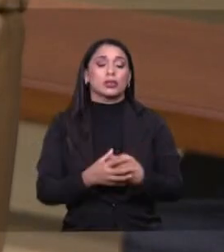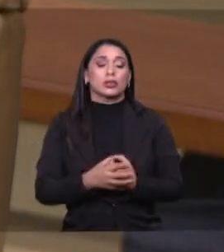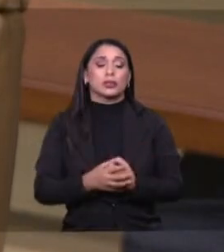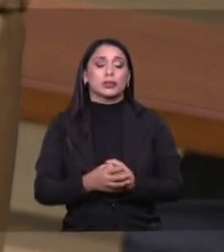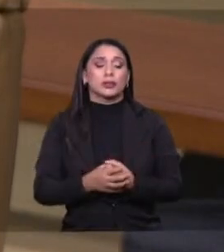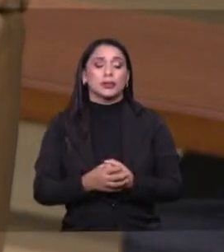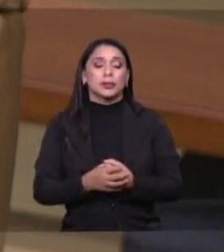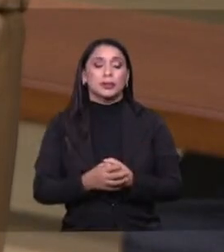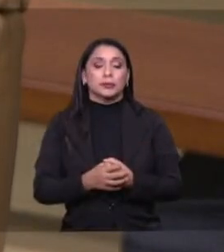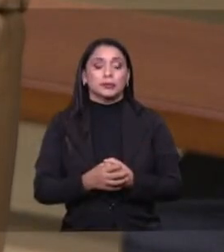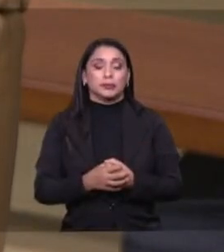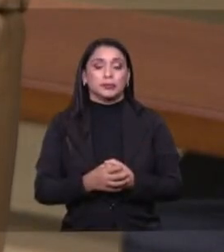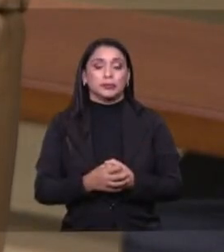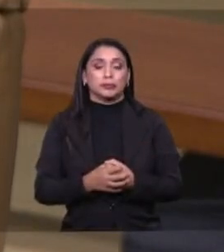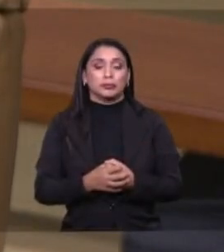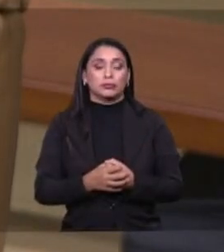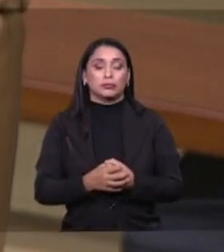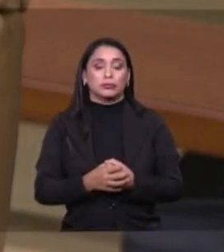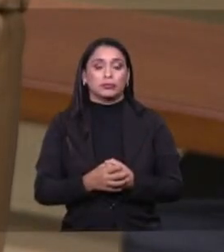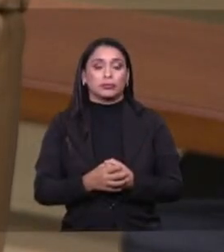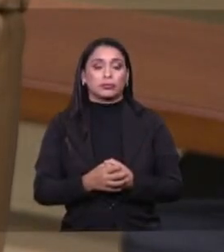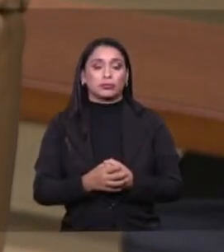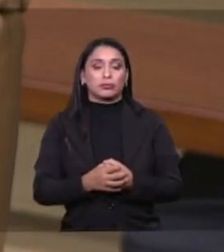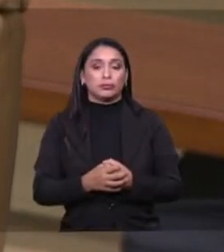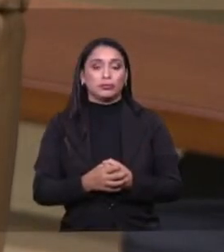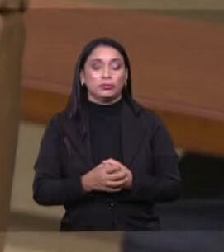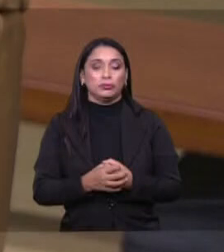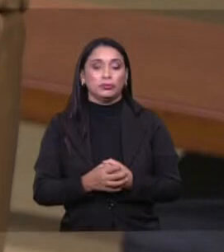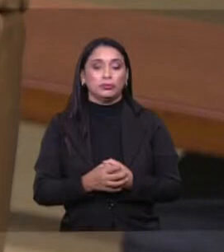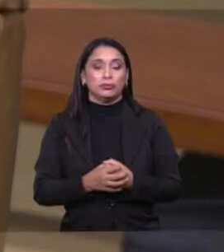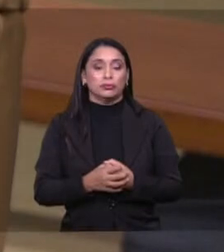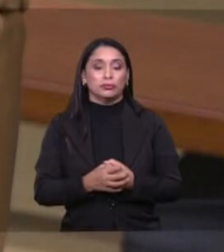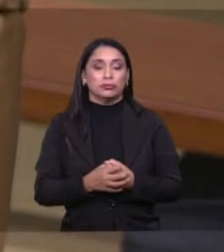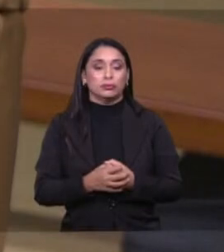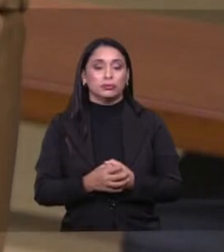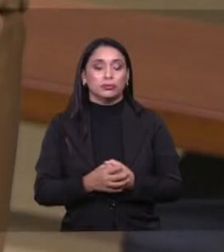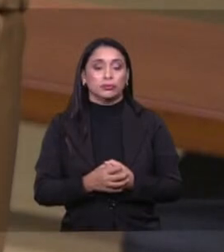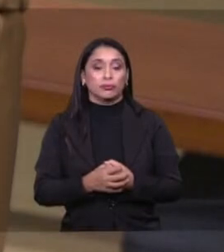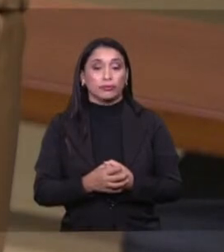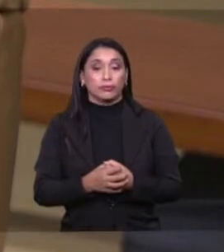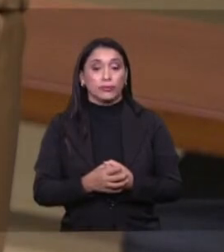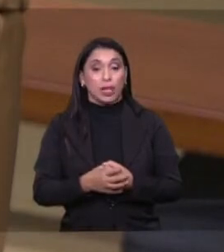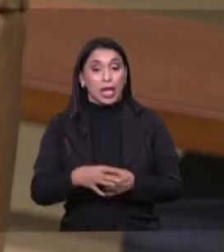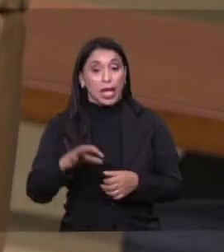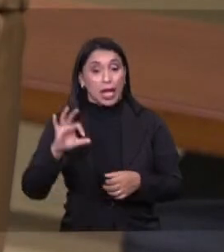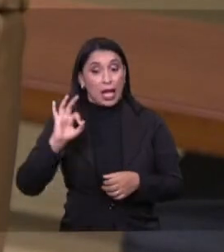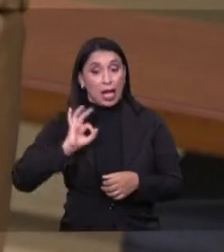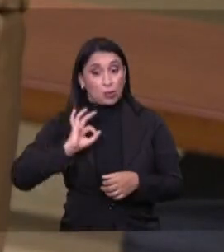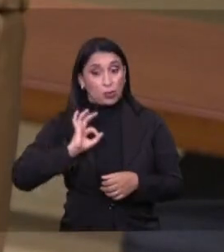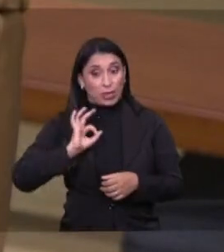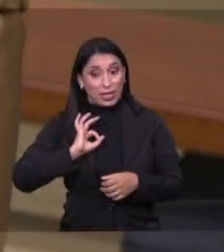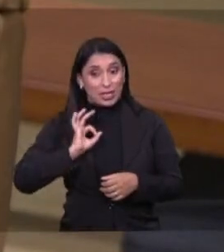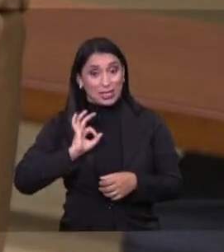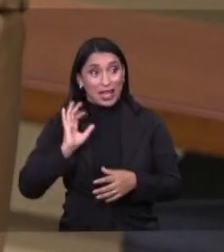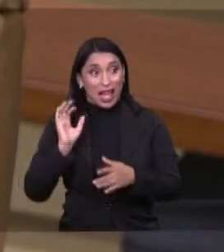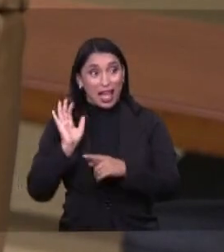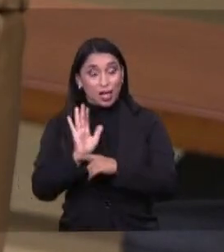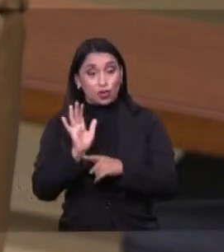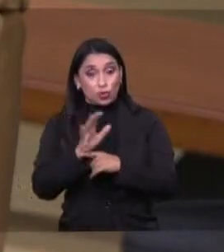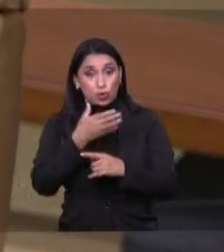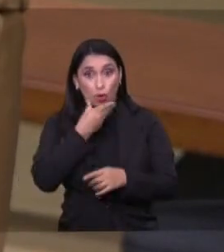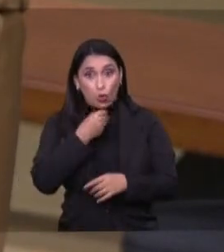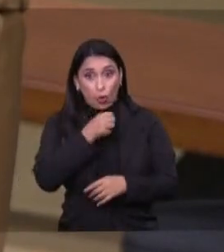em que, num dos casos, a polícia deu até carona de helicóptero para um repórter para